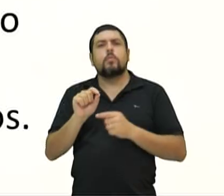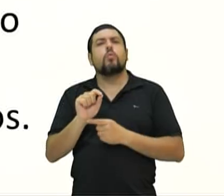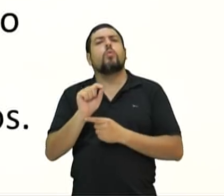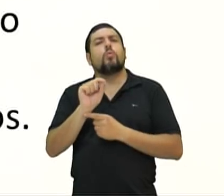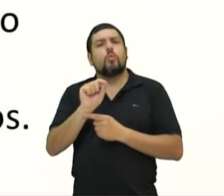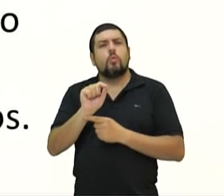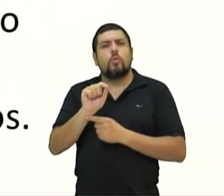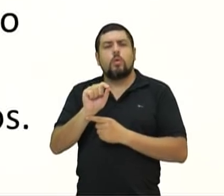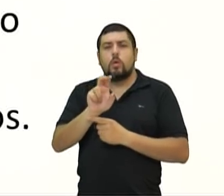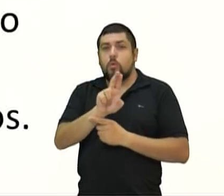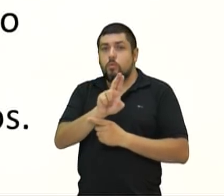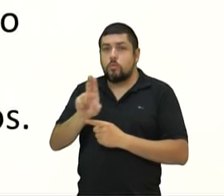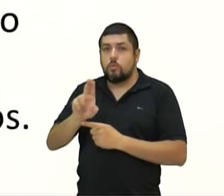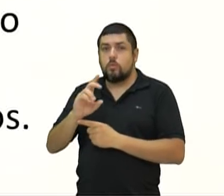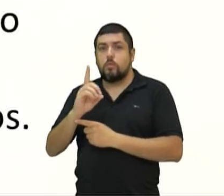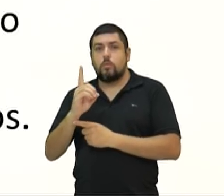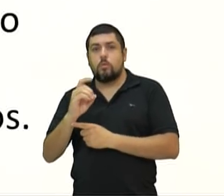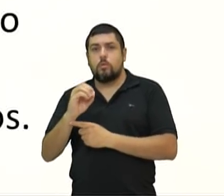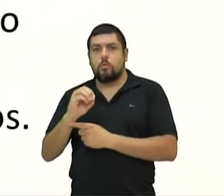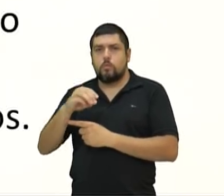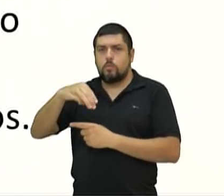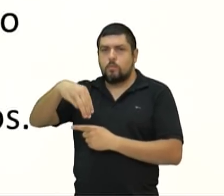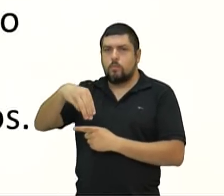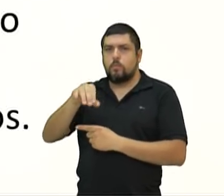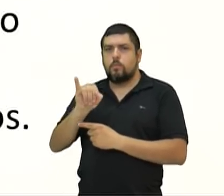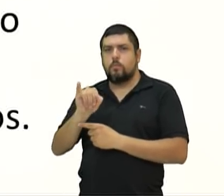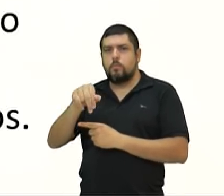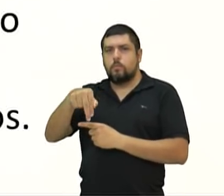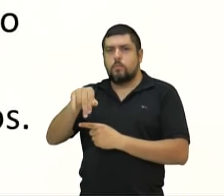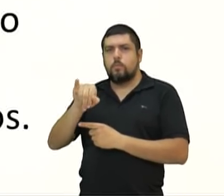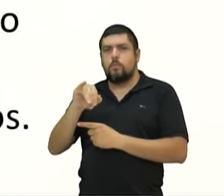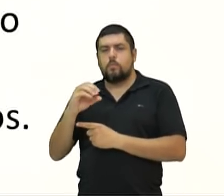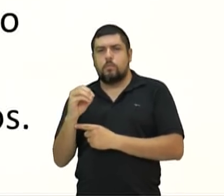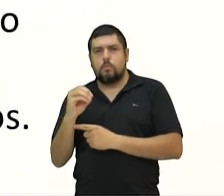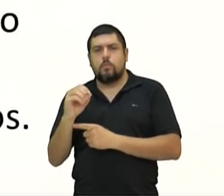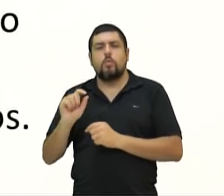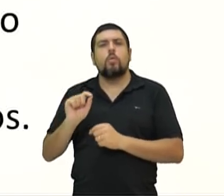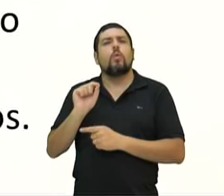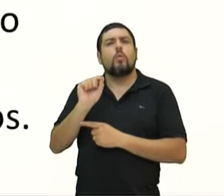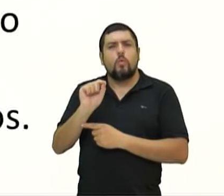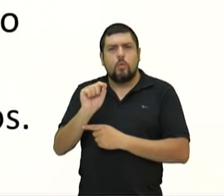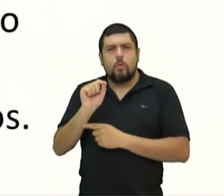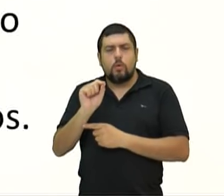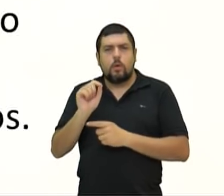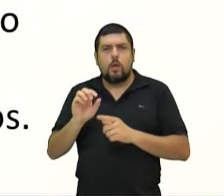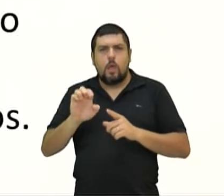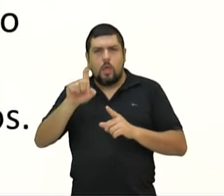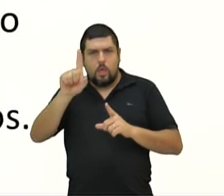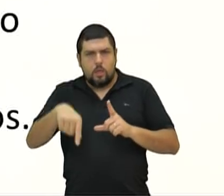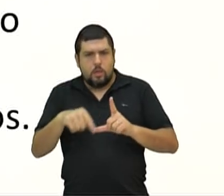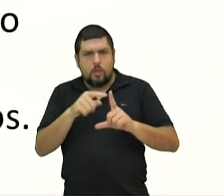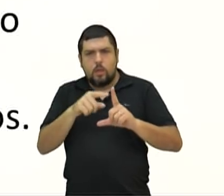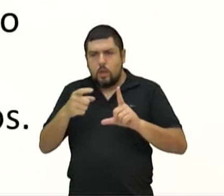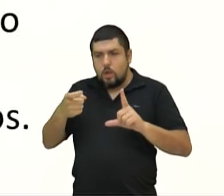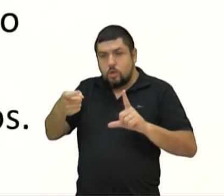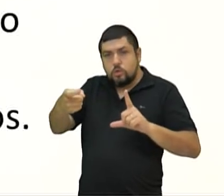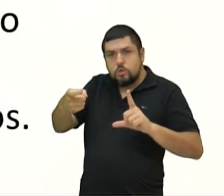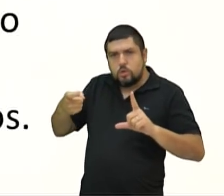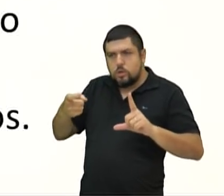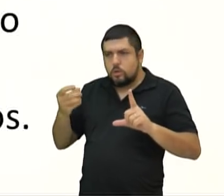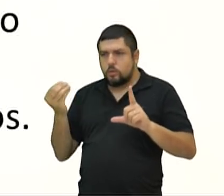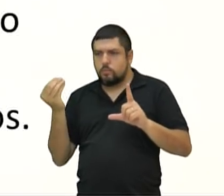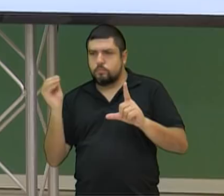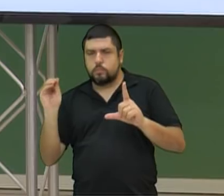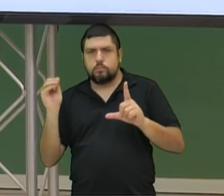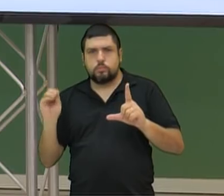domínio da função. O que é o domínio? O domínio são os valores que eu posso atribuir para x. Não necessariamente que